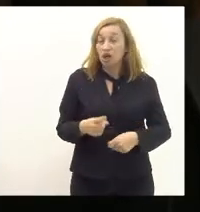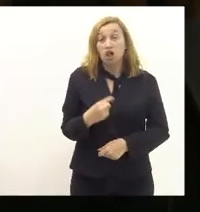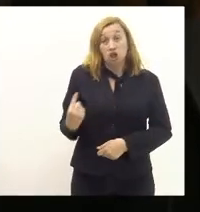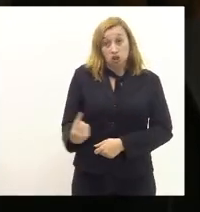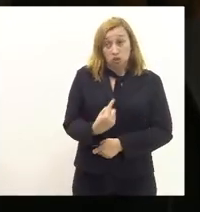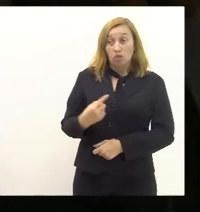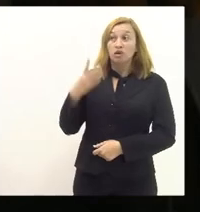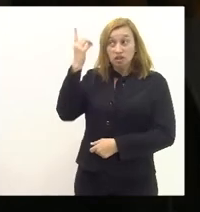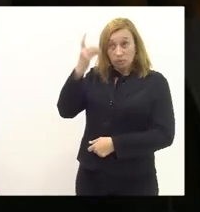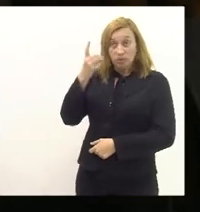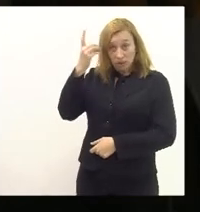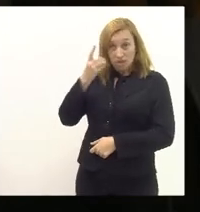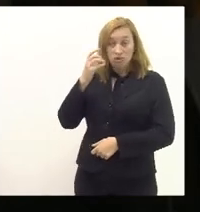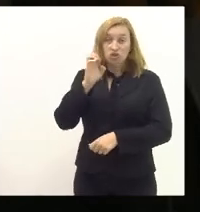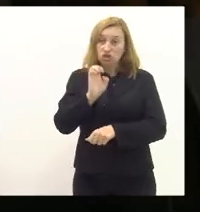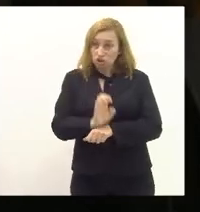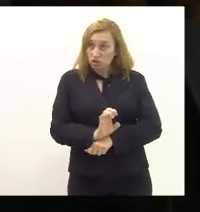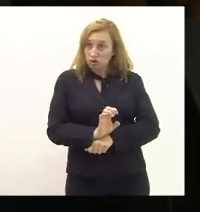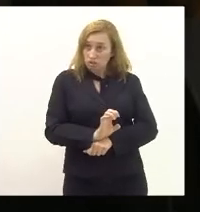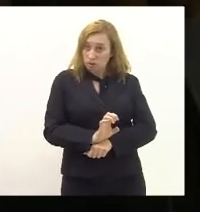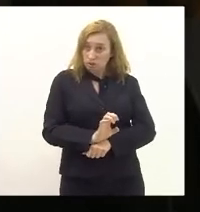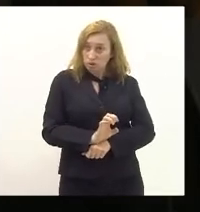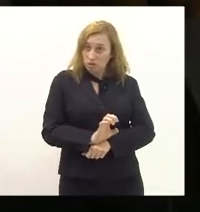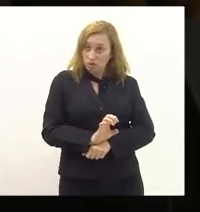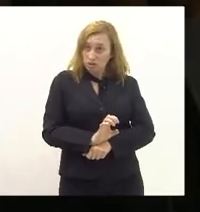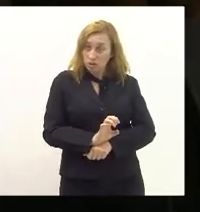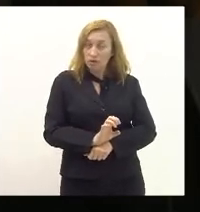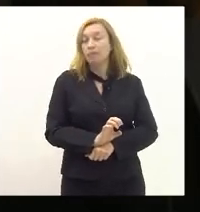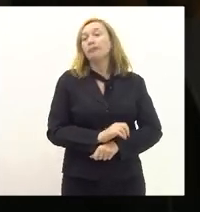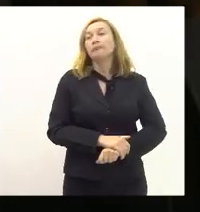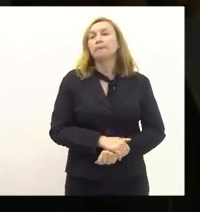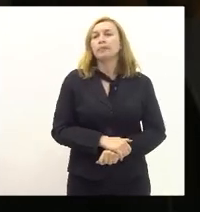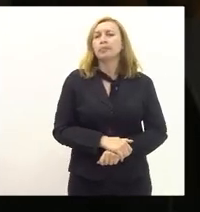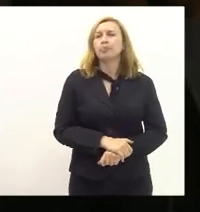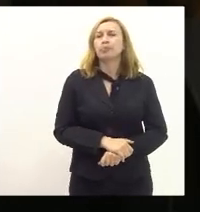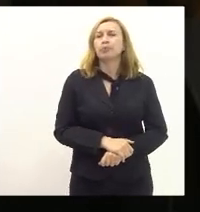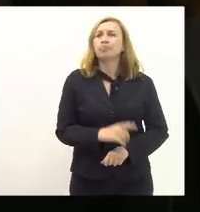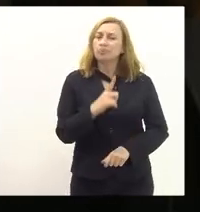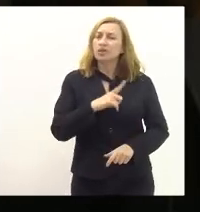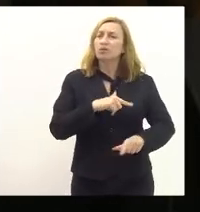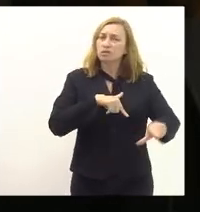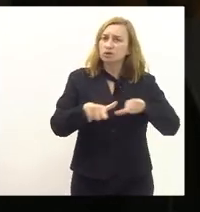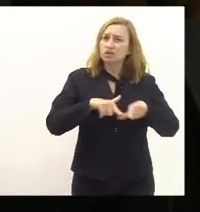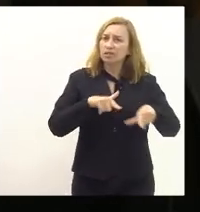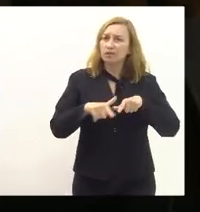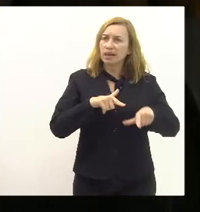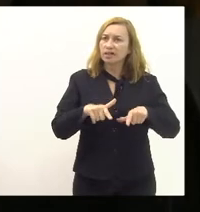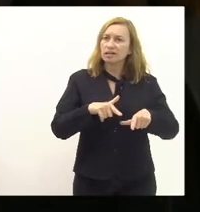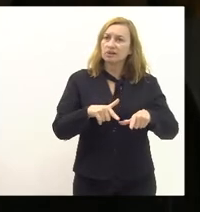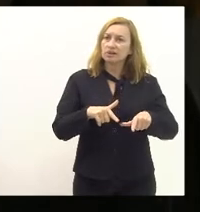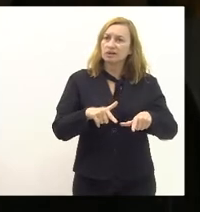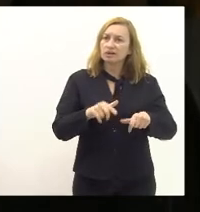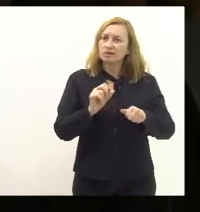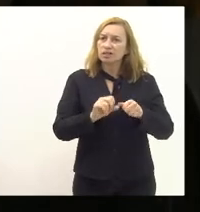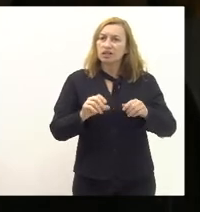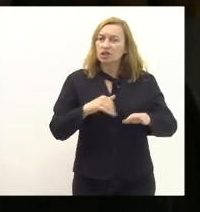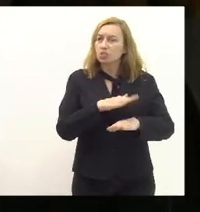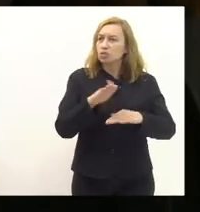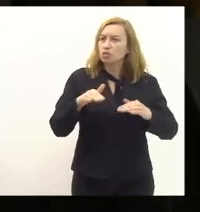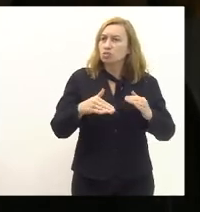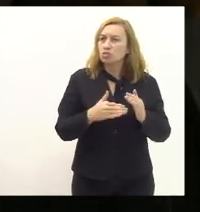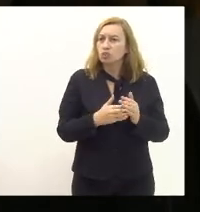enquanto deputado estadual, enquanto deputados estaduais, temos a grande missão de fazer com que todas as